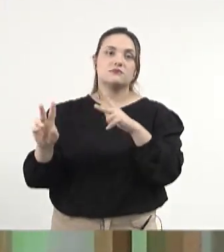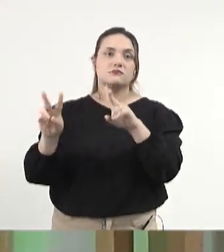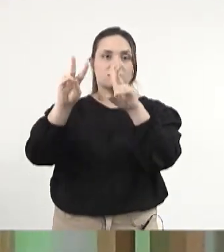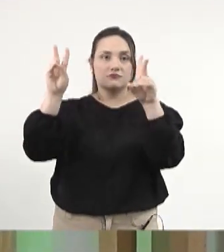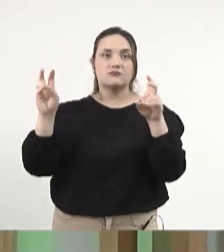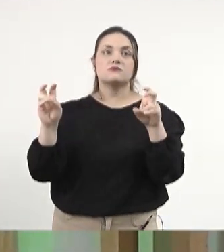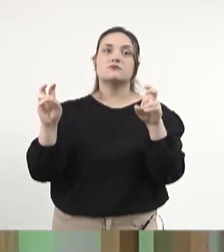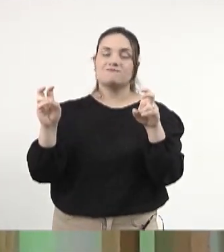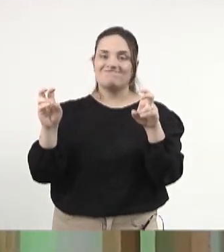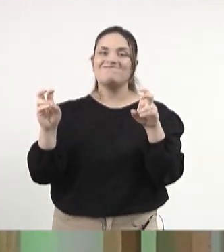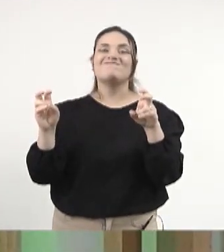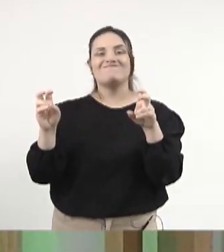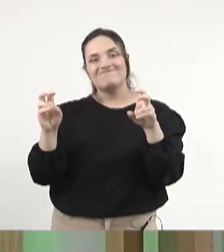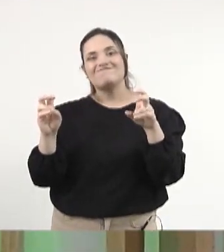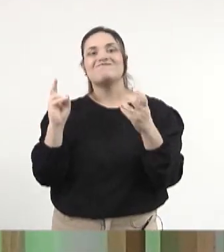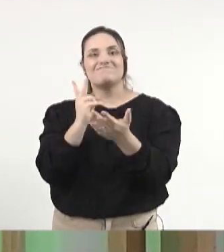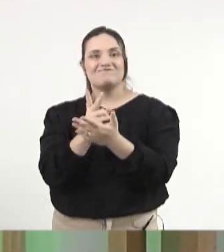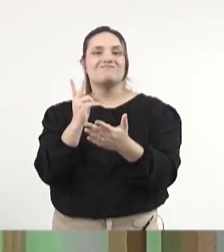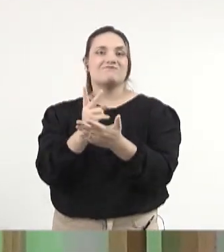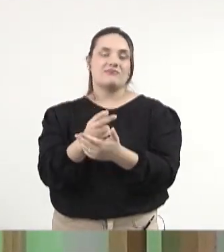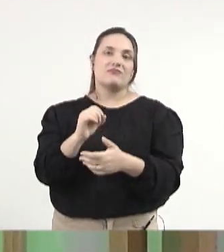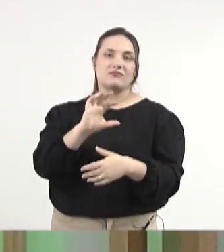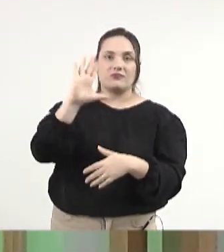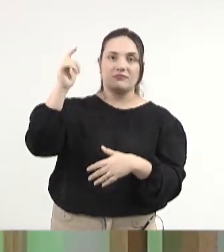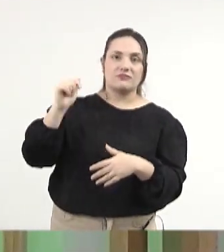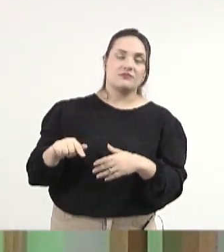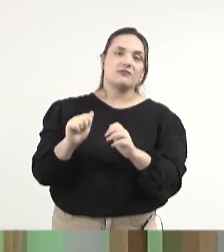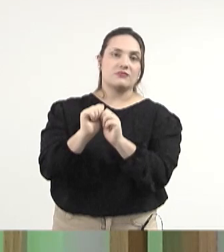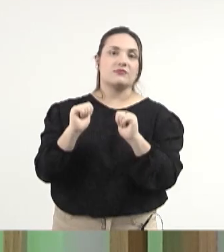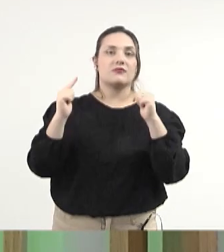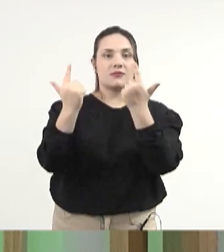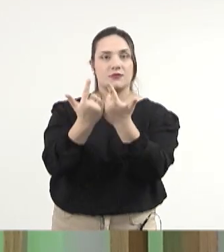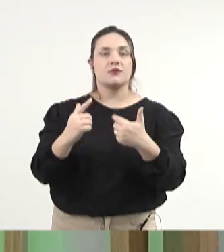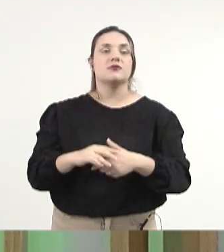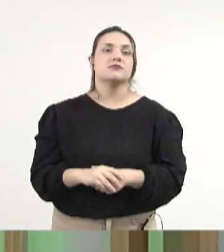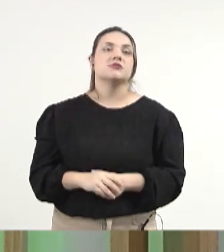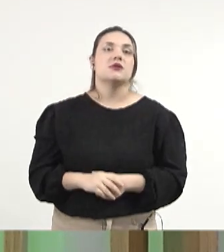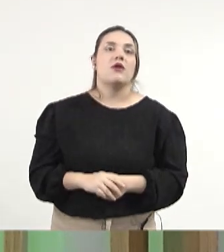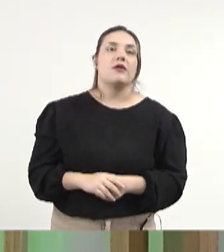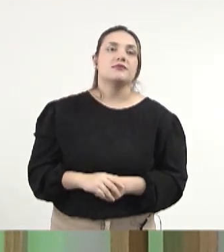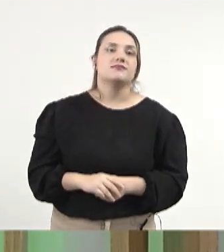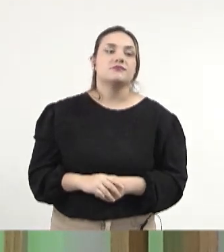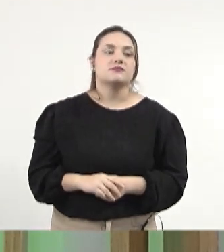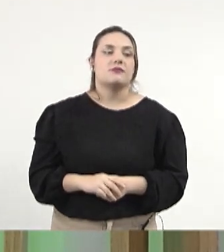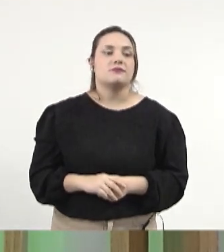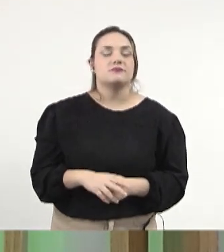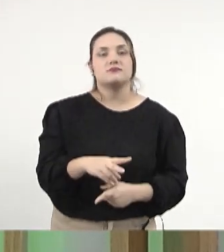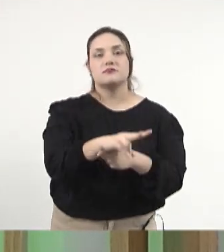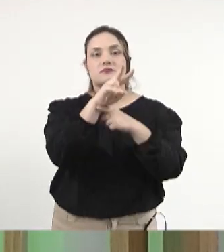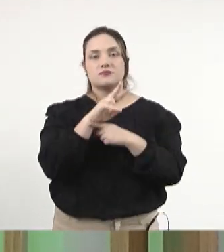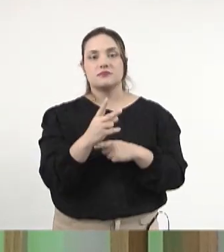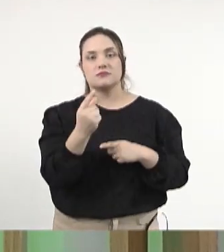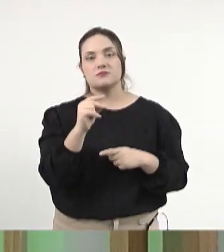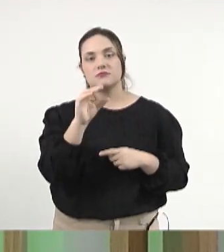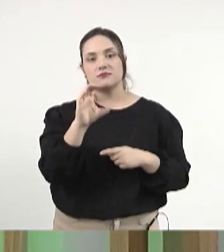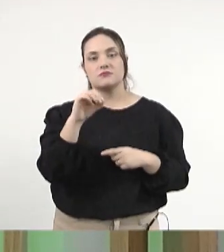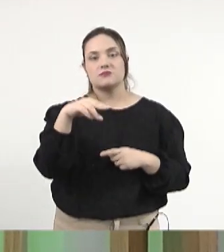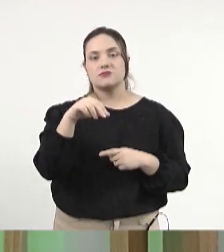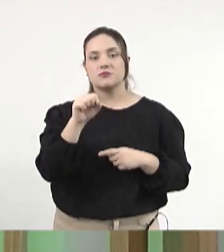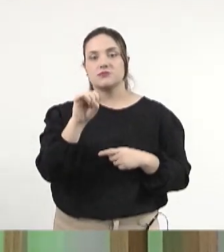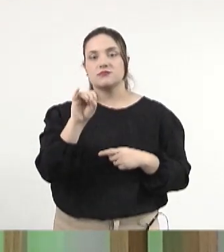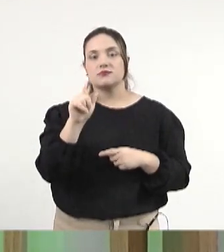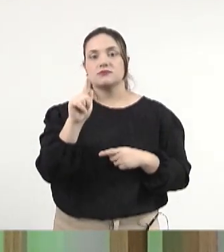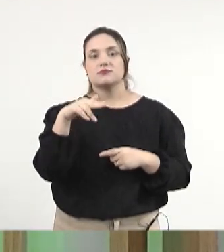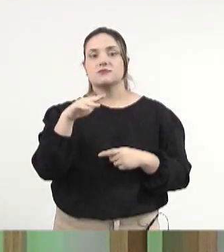assunto que sempre tem aparecido aqui na Assembleia Legislativa, que são os consignados dos servidores públicos